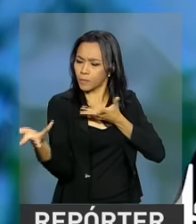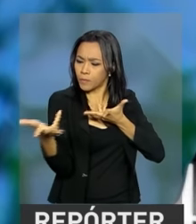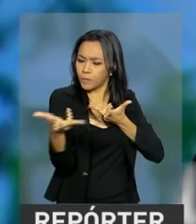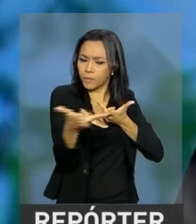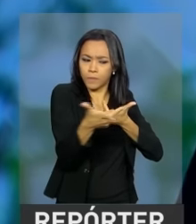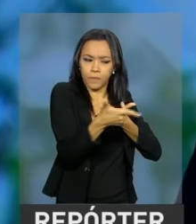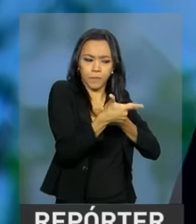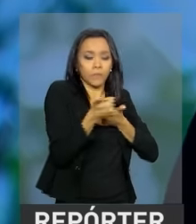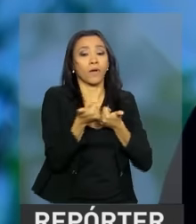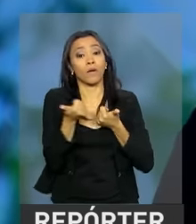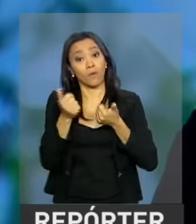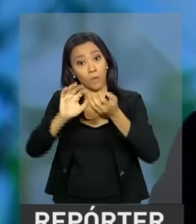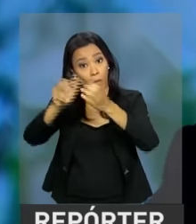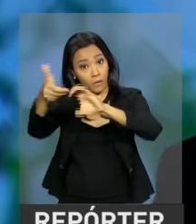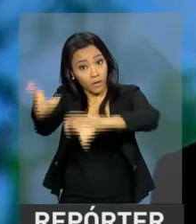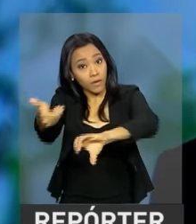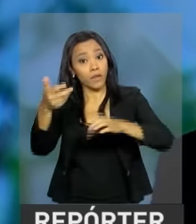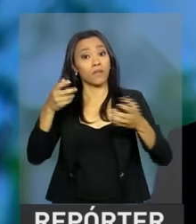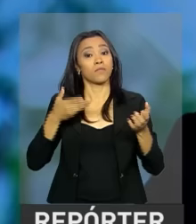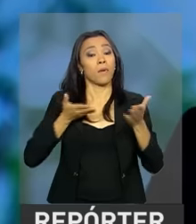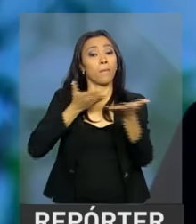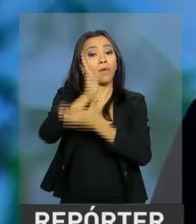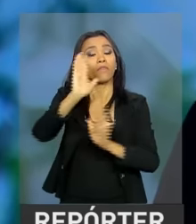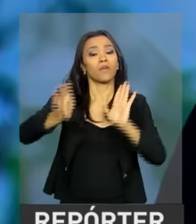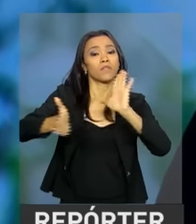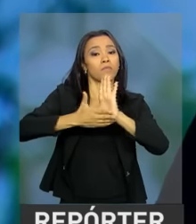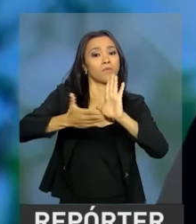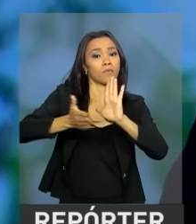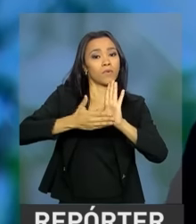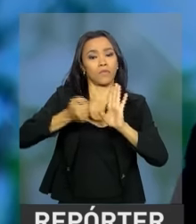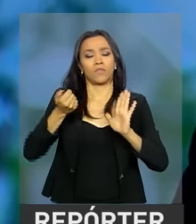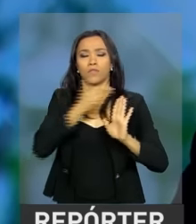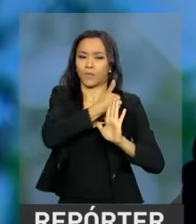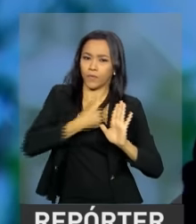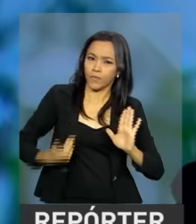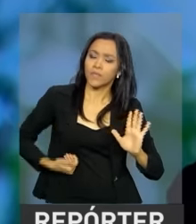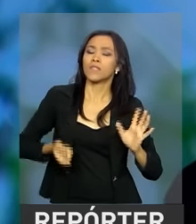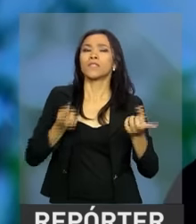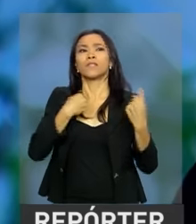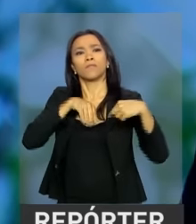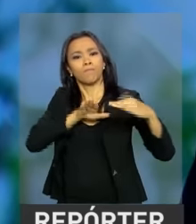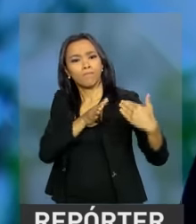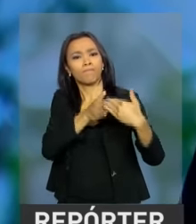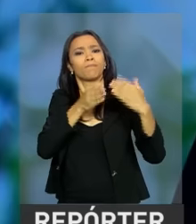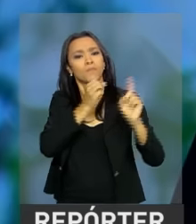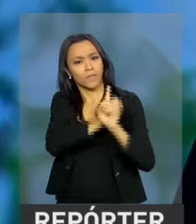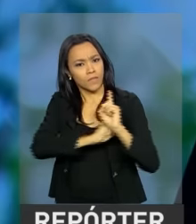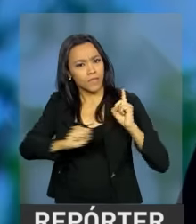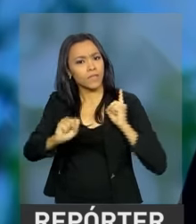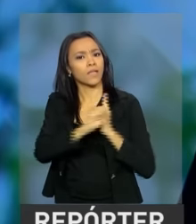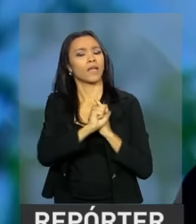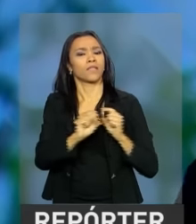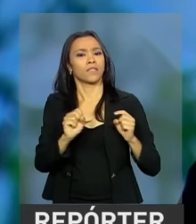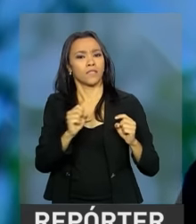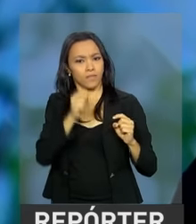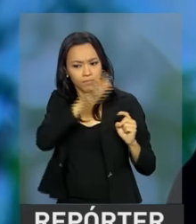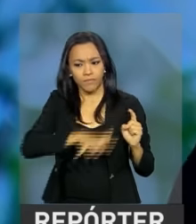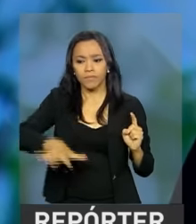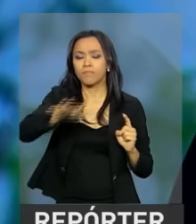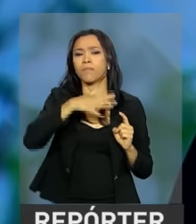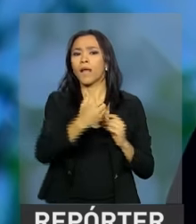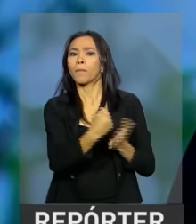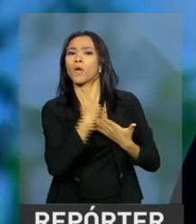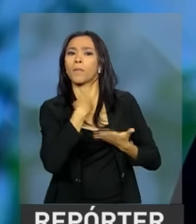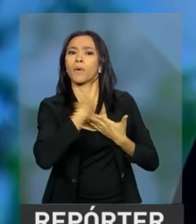Congresso Nacional para provar as questões do governo com a sociedade civil em geral para ter o